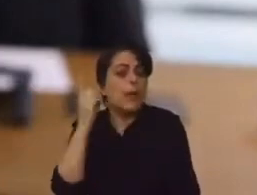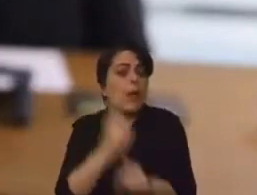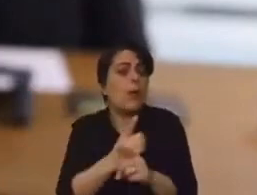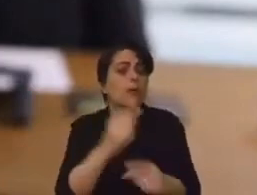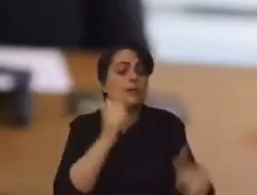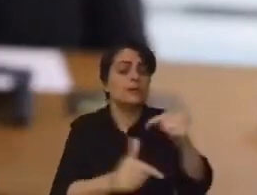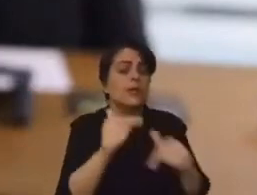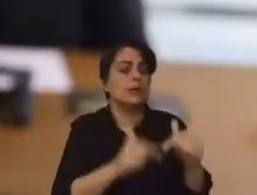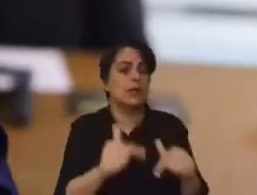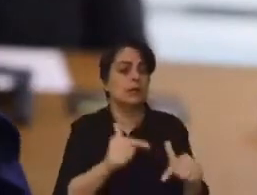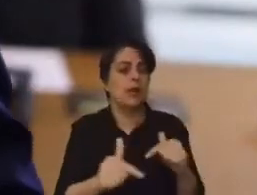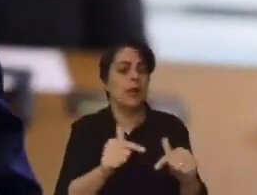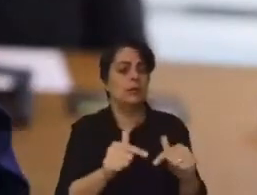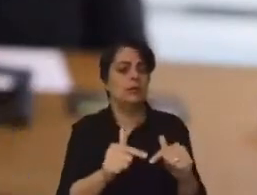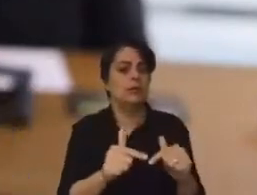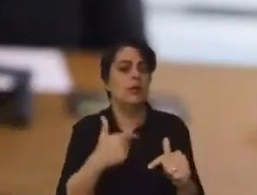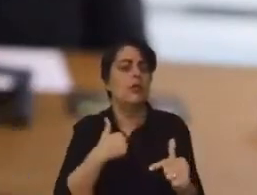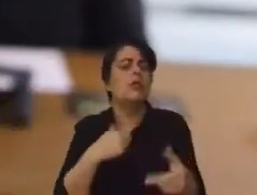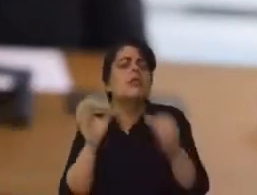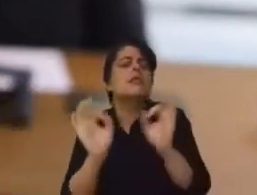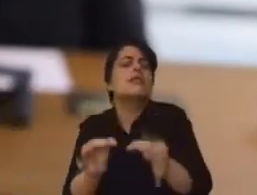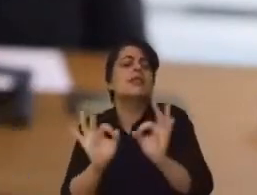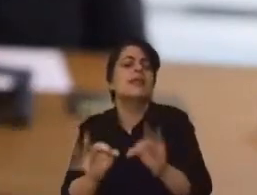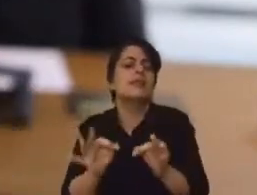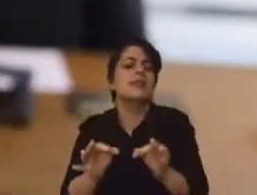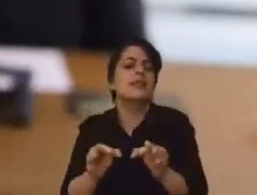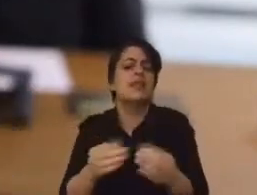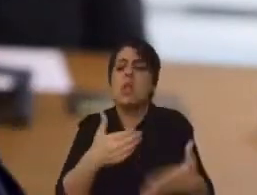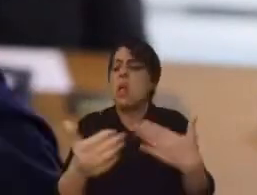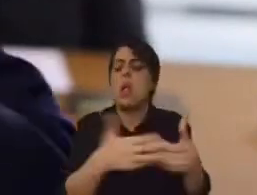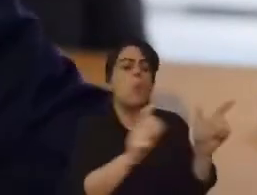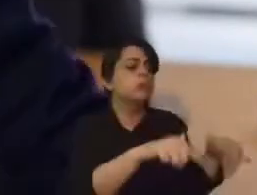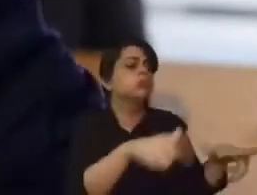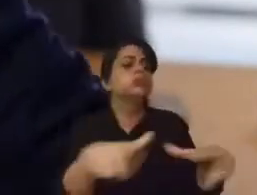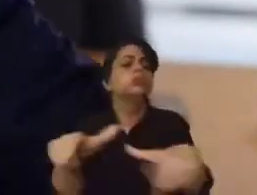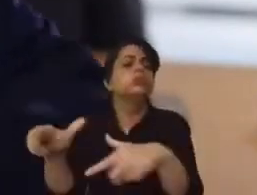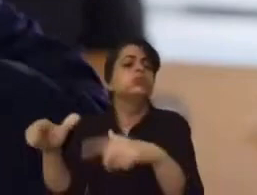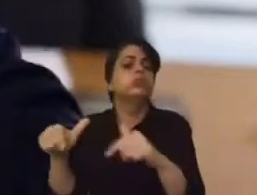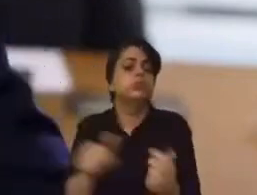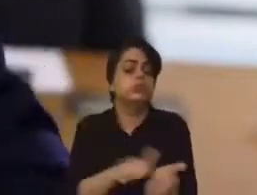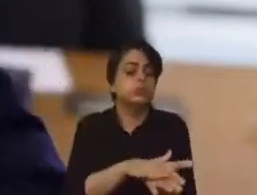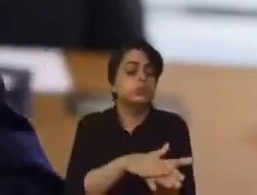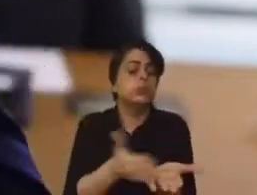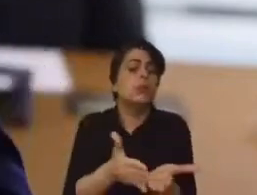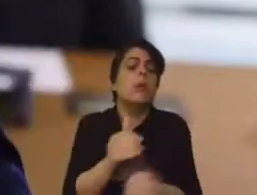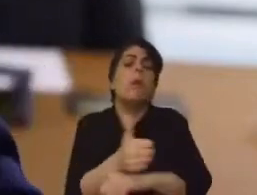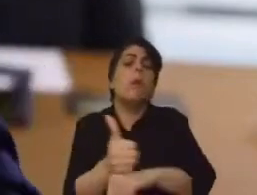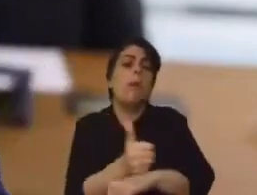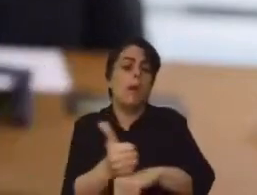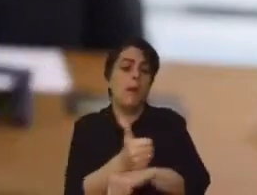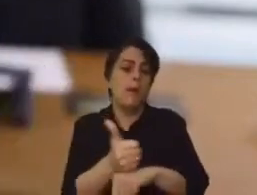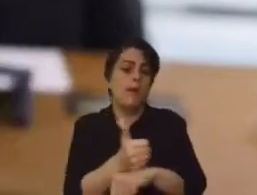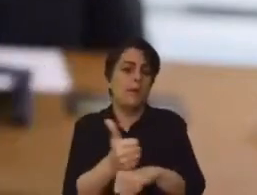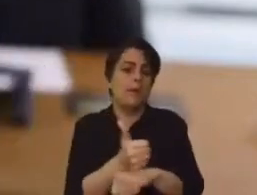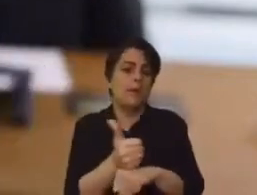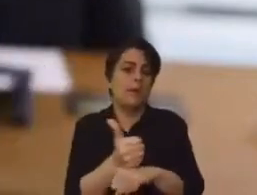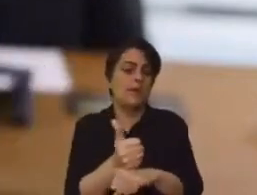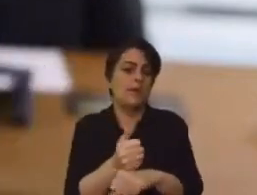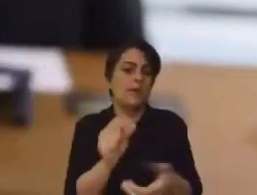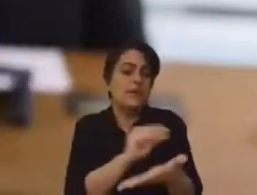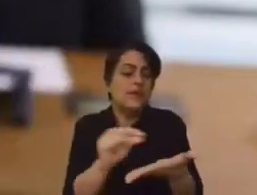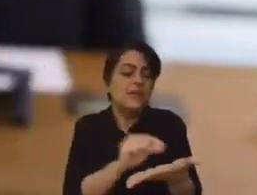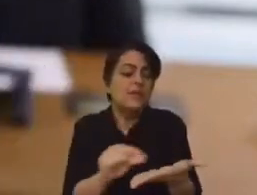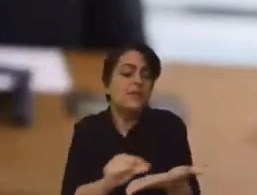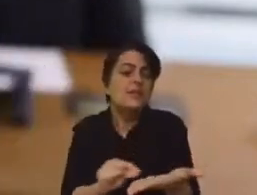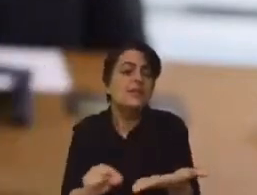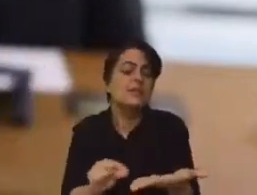Eu tinha certeza que em qualquer lugar do Brasil que eu chegasse, com a minha carteira profissional escrita torneiro mecânico, eu